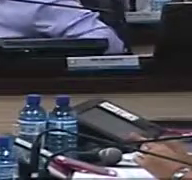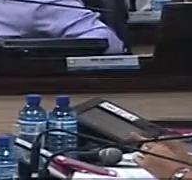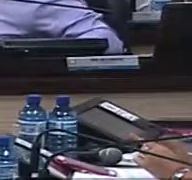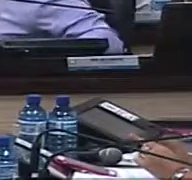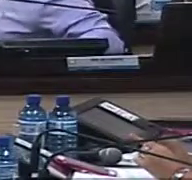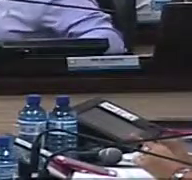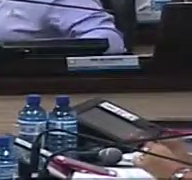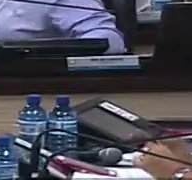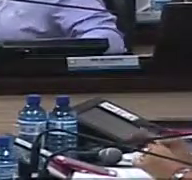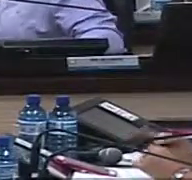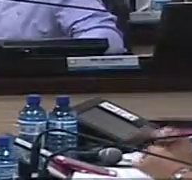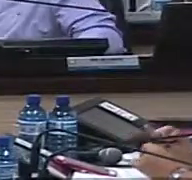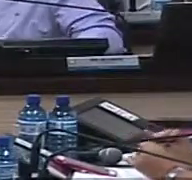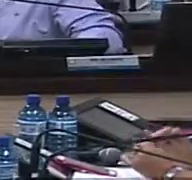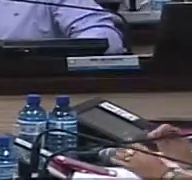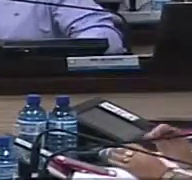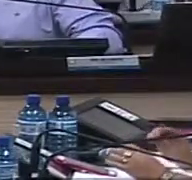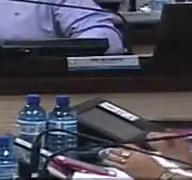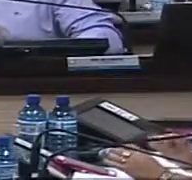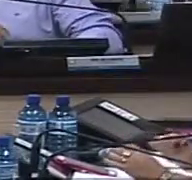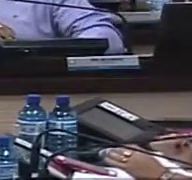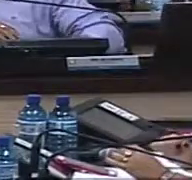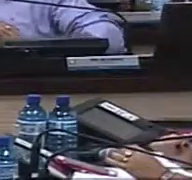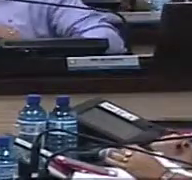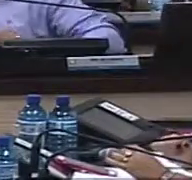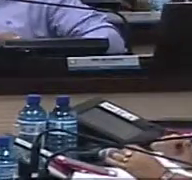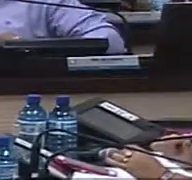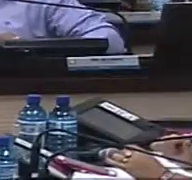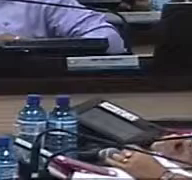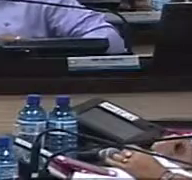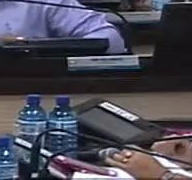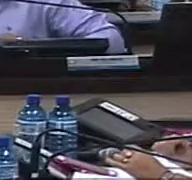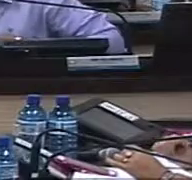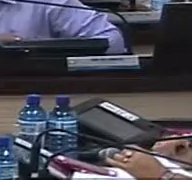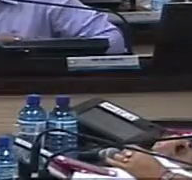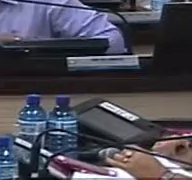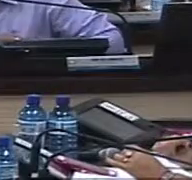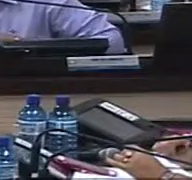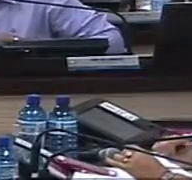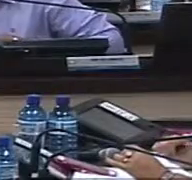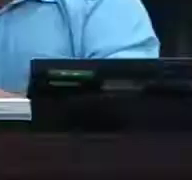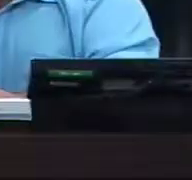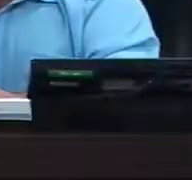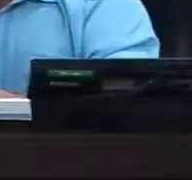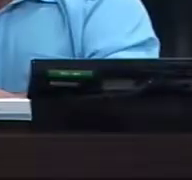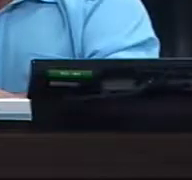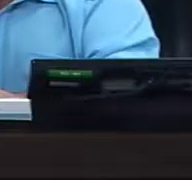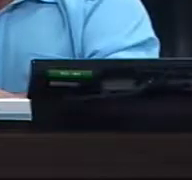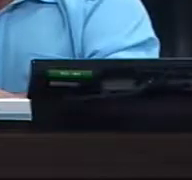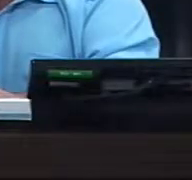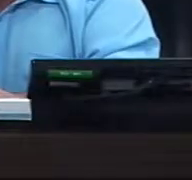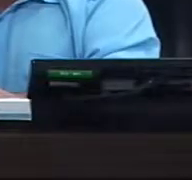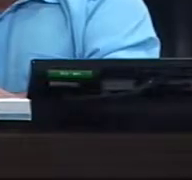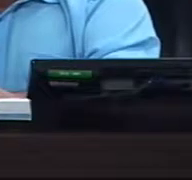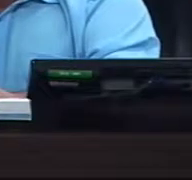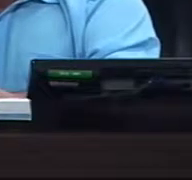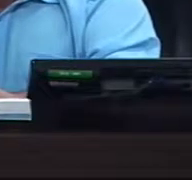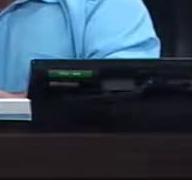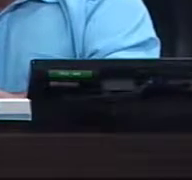falar, a vereadora Constância. Vereadora Constância, só tem 2 minutos e meio para discorrer sobre os 3 assuntos.